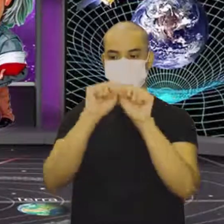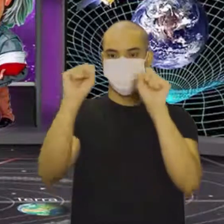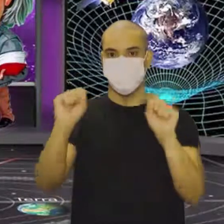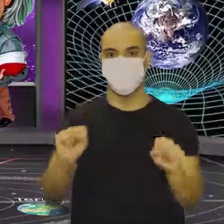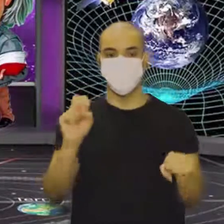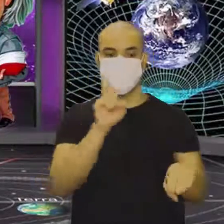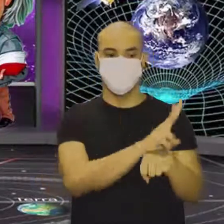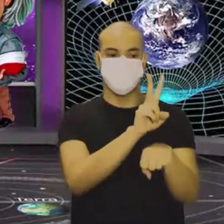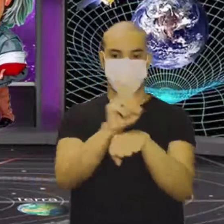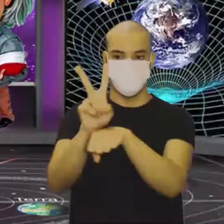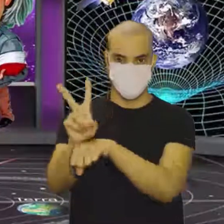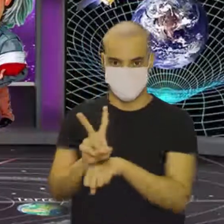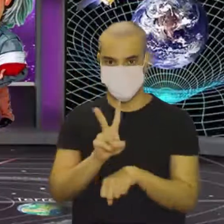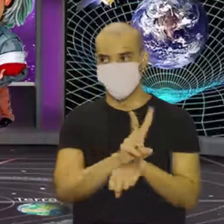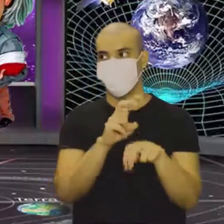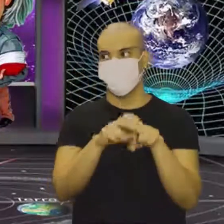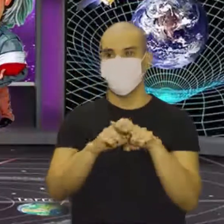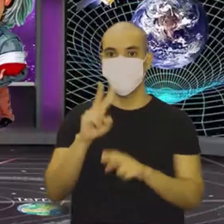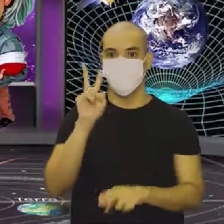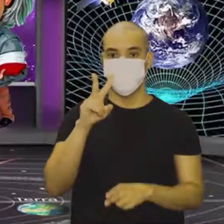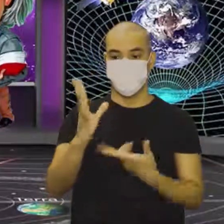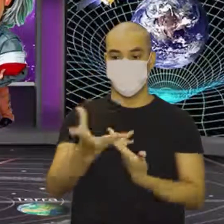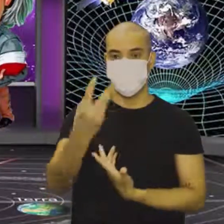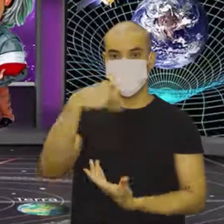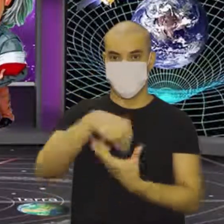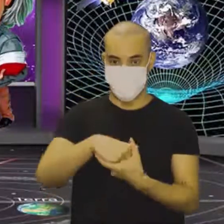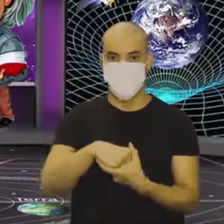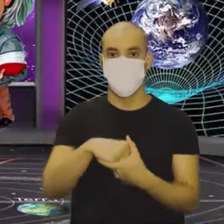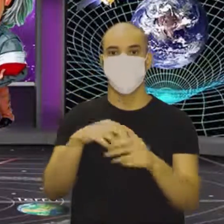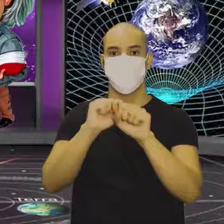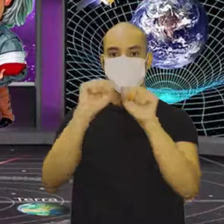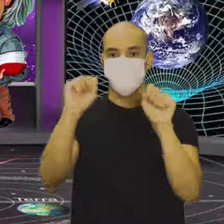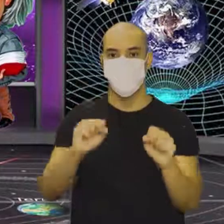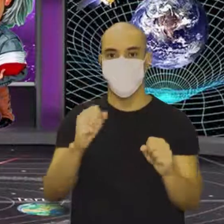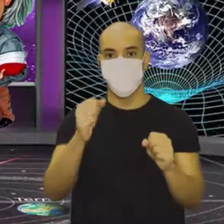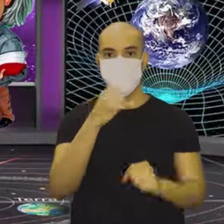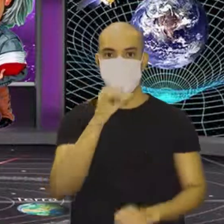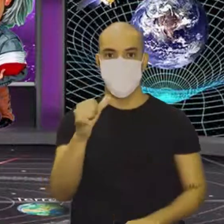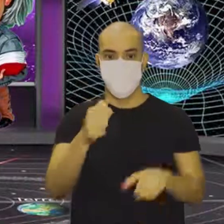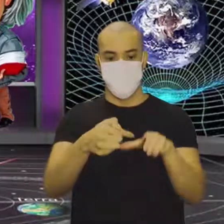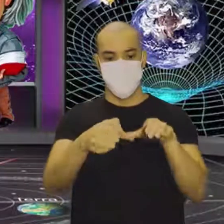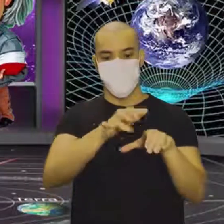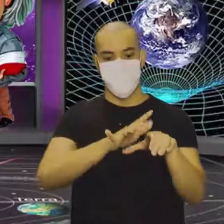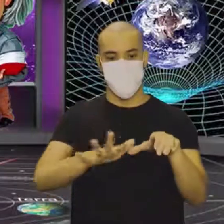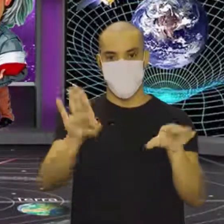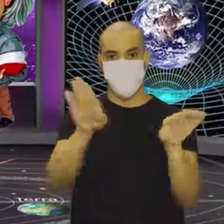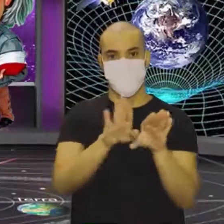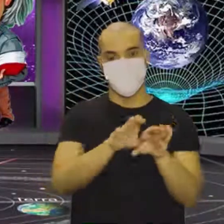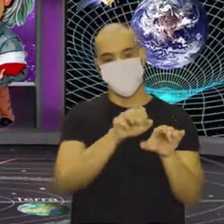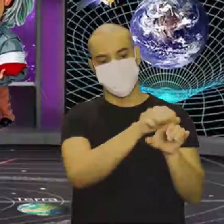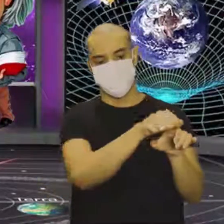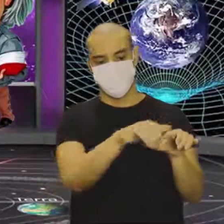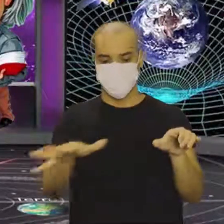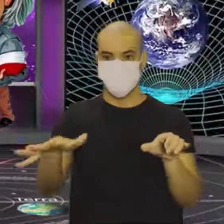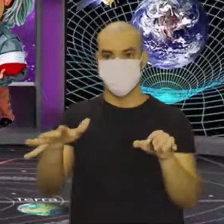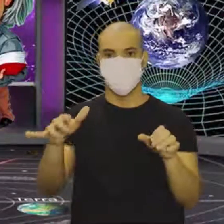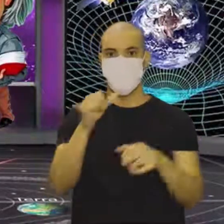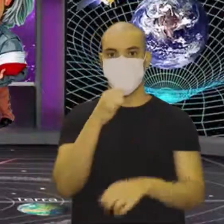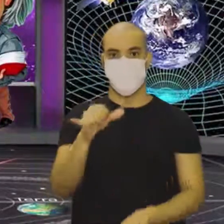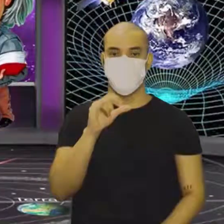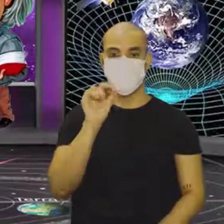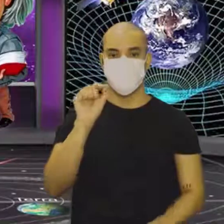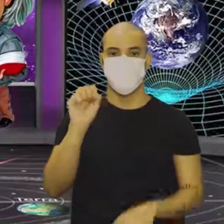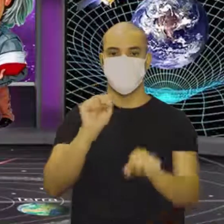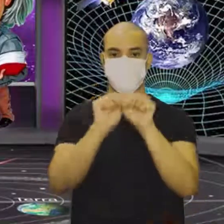de proteção. Então, nós vamos ver dentro dos circuitos elétricos e também de transmissão de energia, os